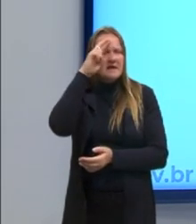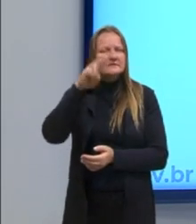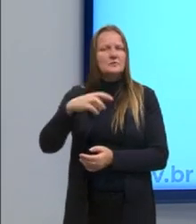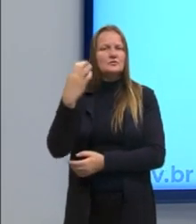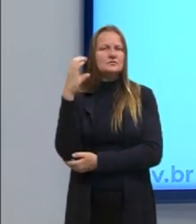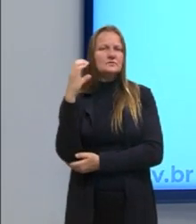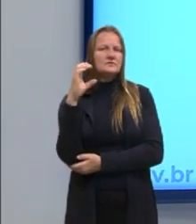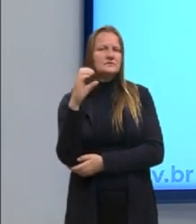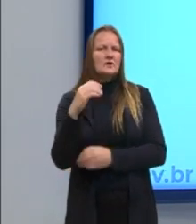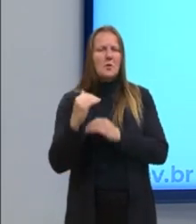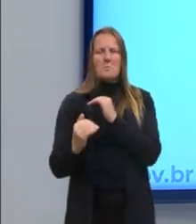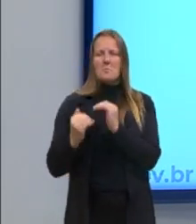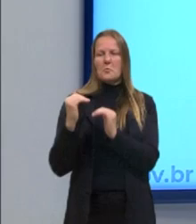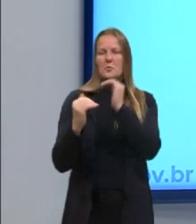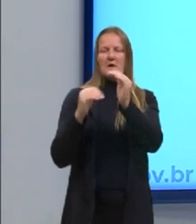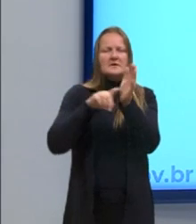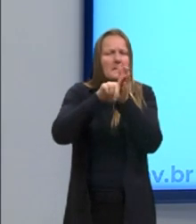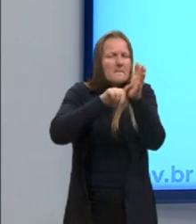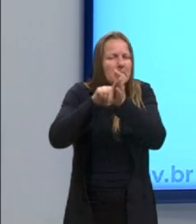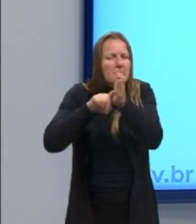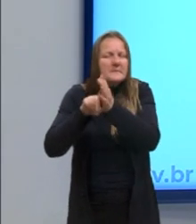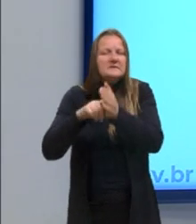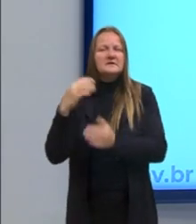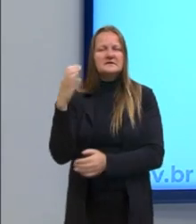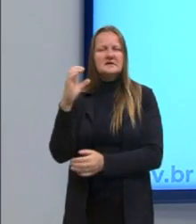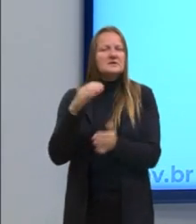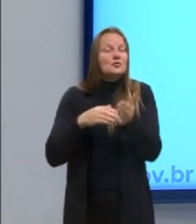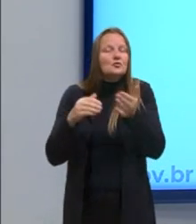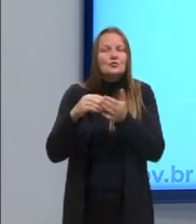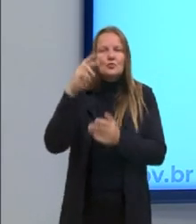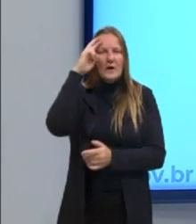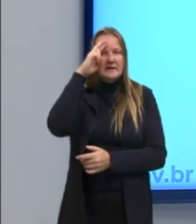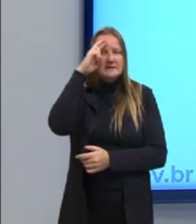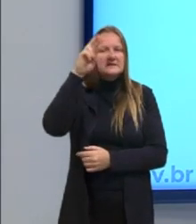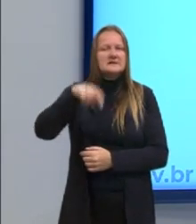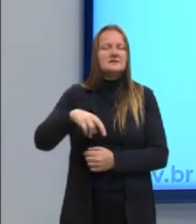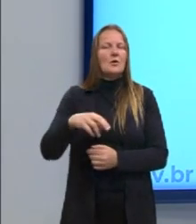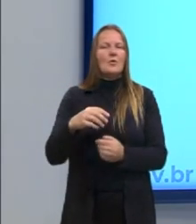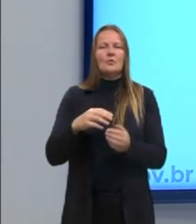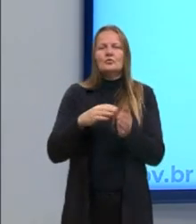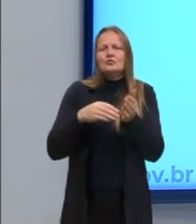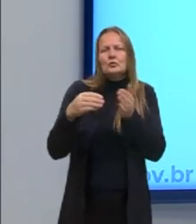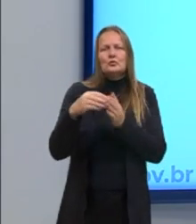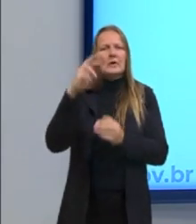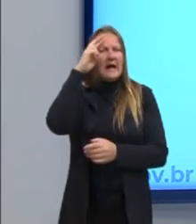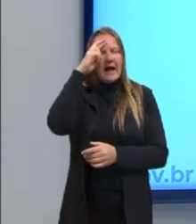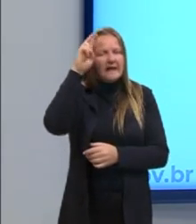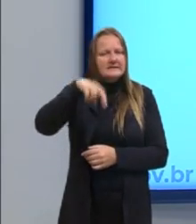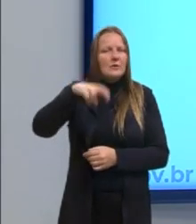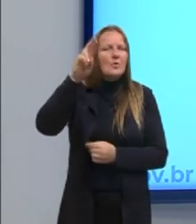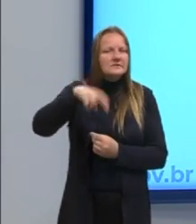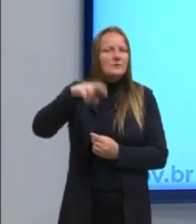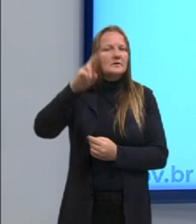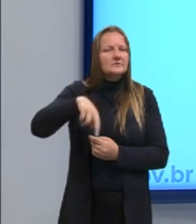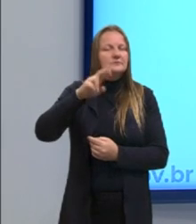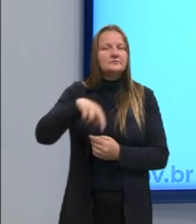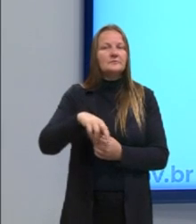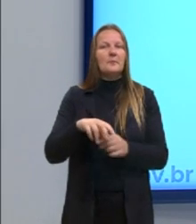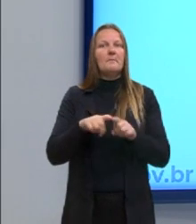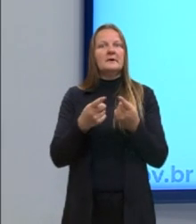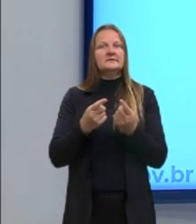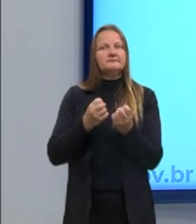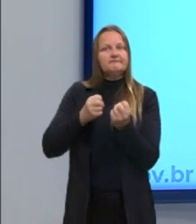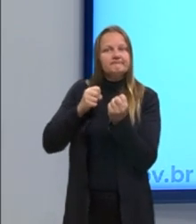ao Progresso a pesquisa a ciência agora resolvemos os problemas pela razão só que aqui vai criar uma